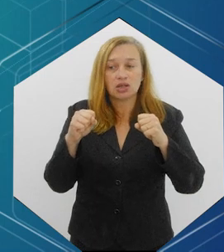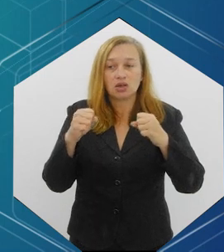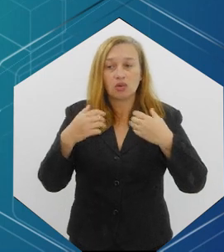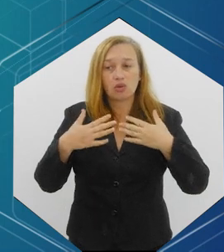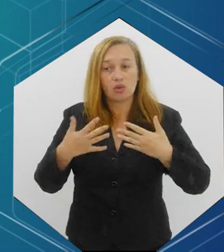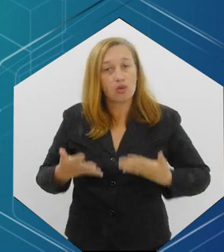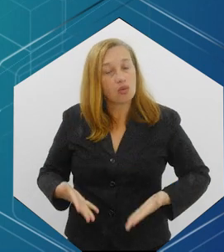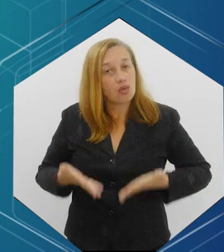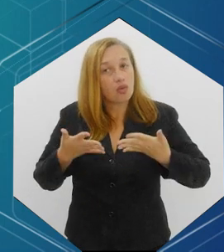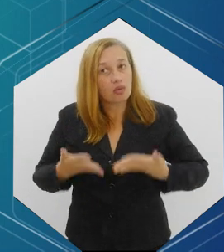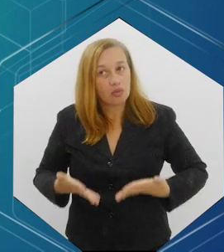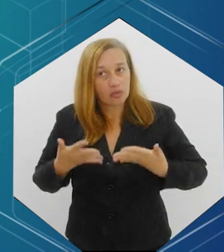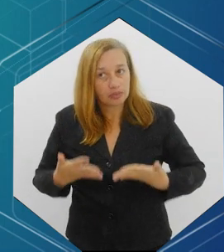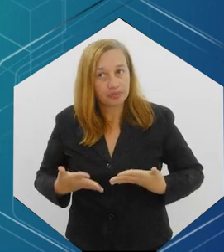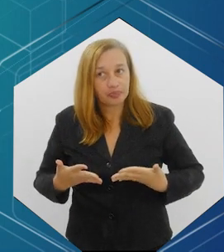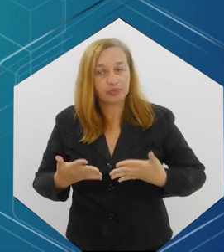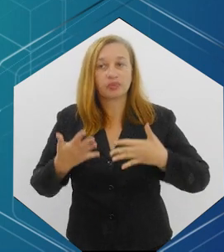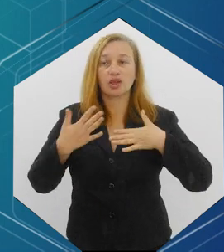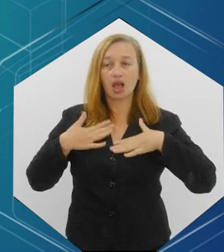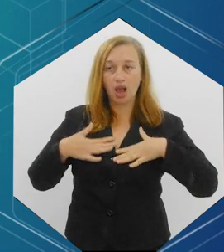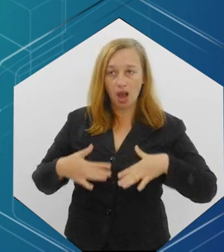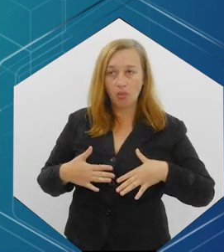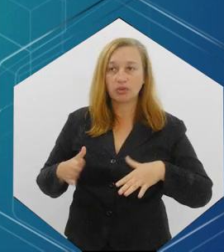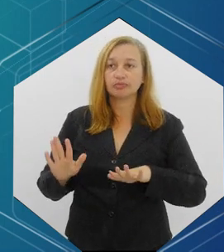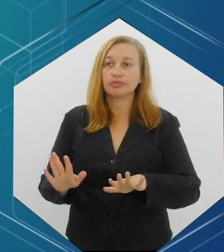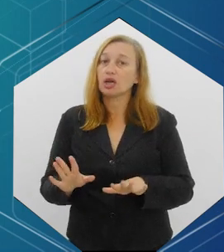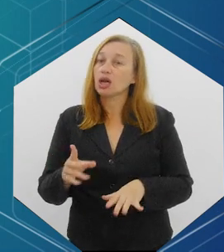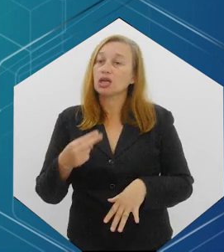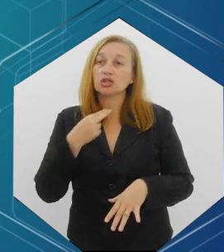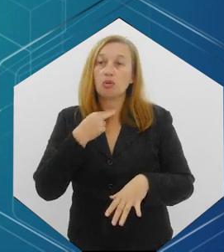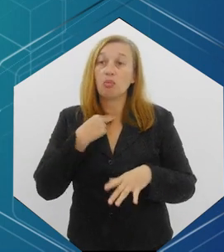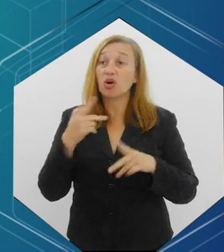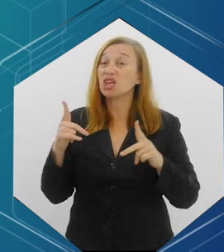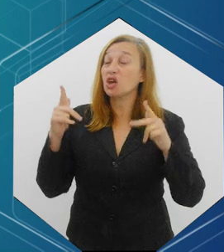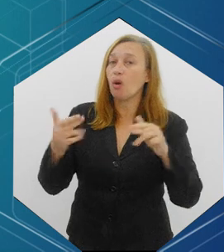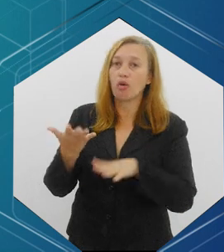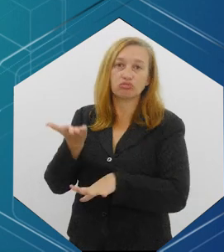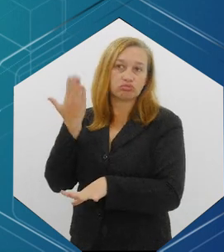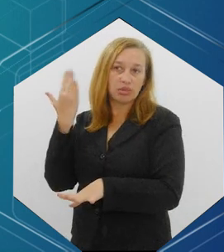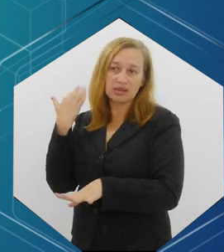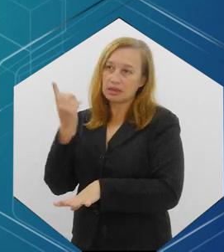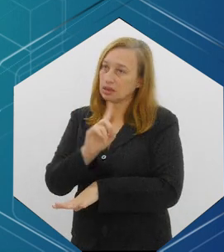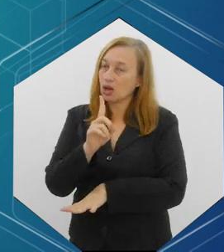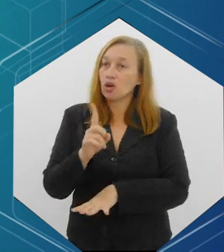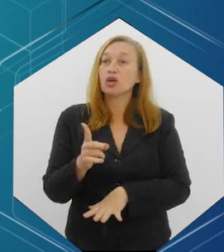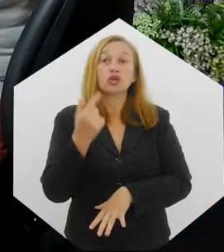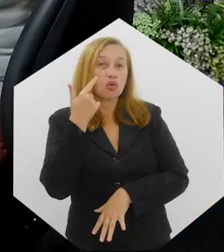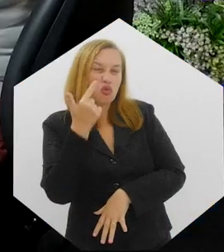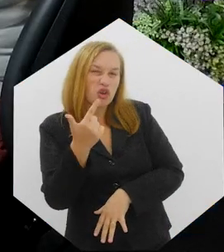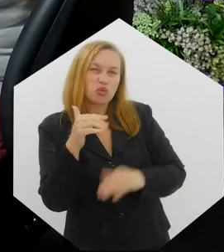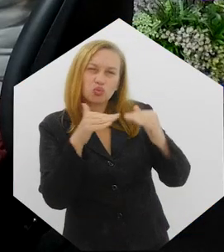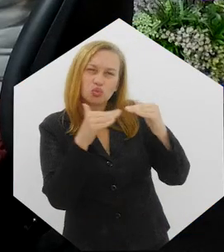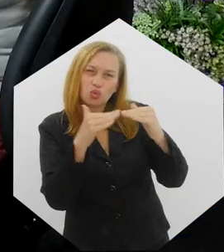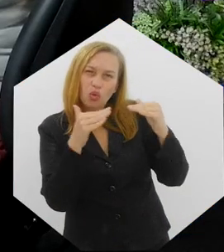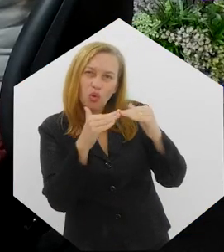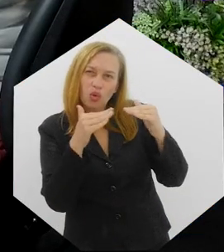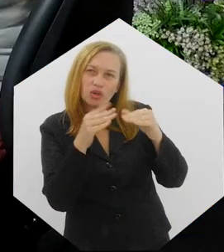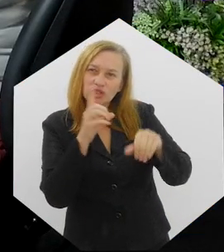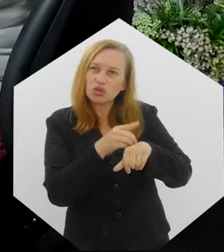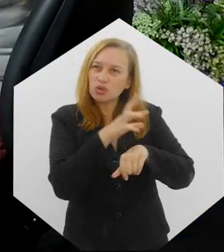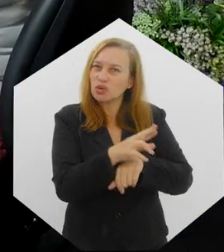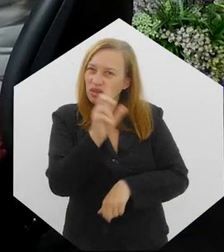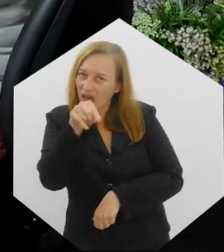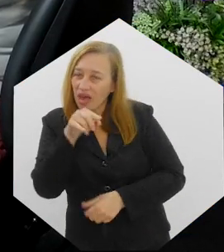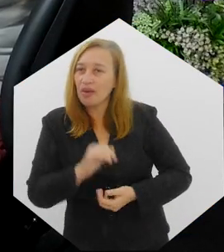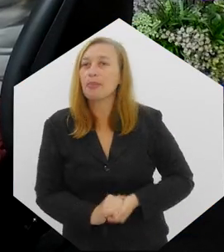médio impacto, não de alto impacto, nunca. De alto impacto. Sempre de baixo e médio impacto. Tô vendo o Dr. Diego concordando, né,